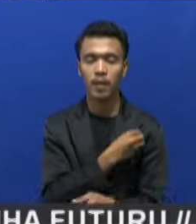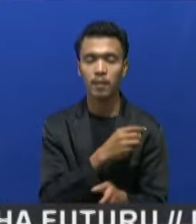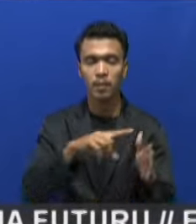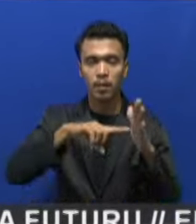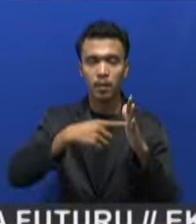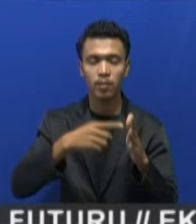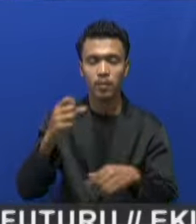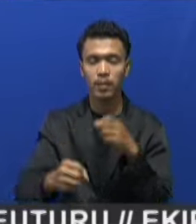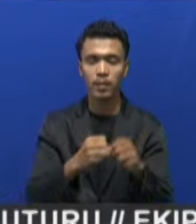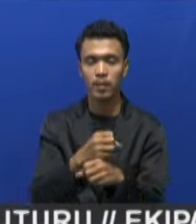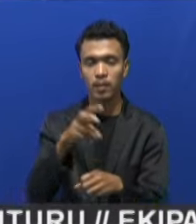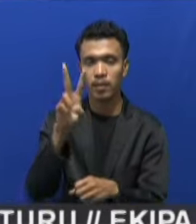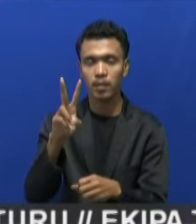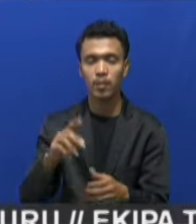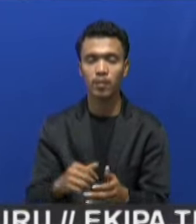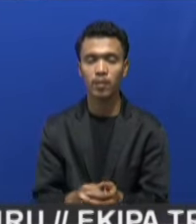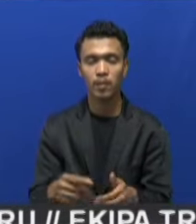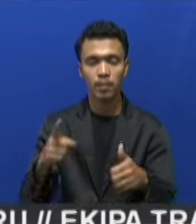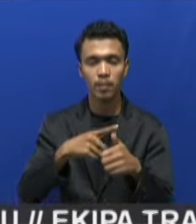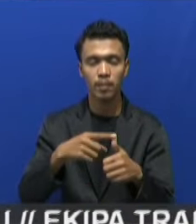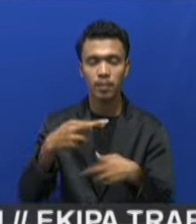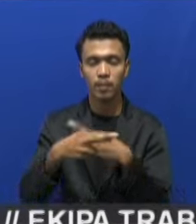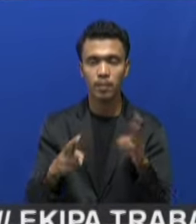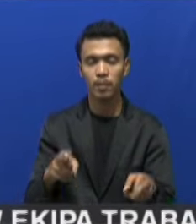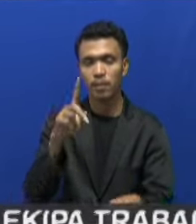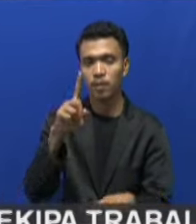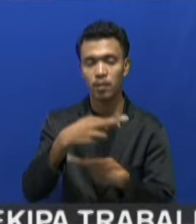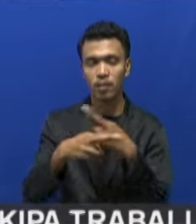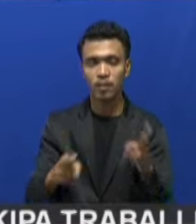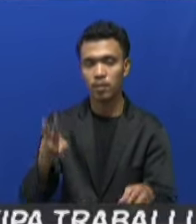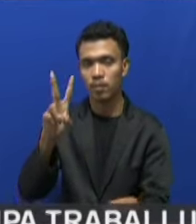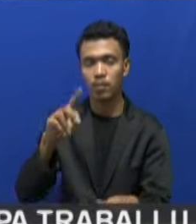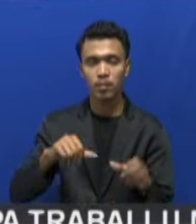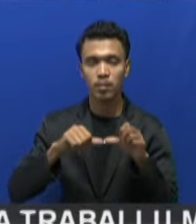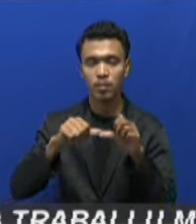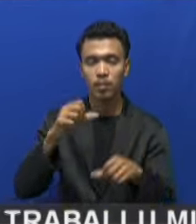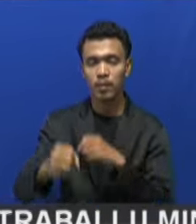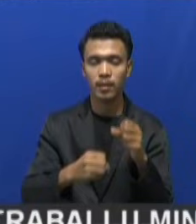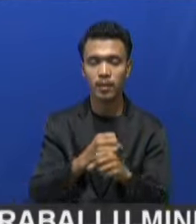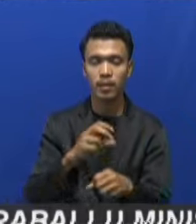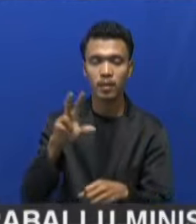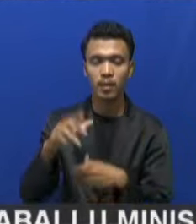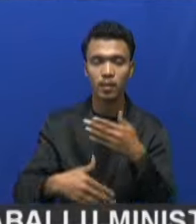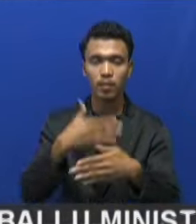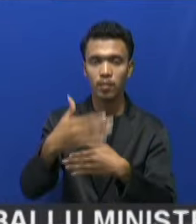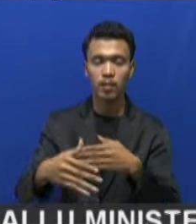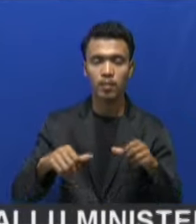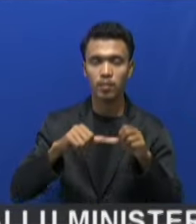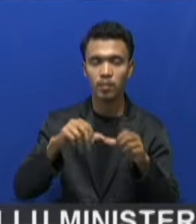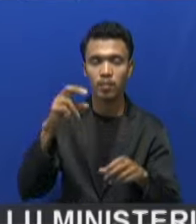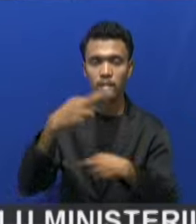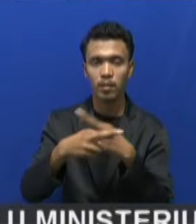tinan ruana, ensino basicu hakutiana primero ano, segundo ano, lautiana tinanuin ami continua tercero ano.